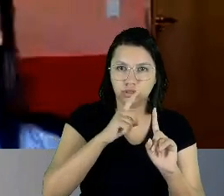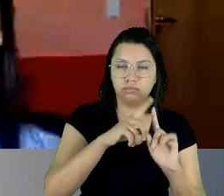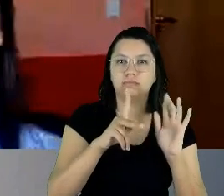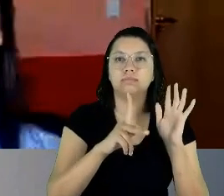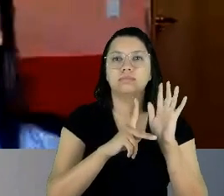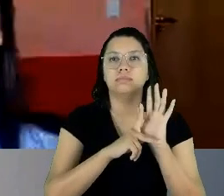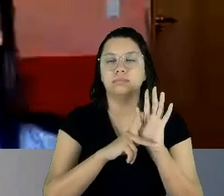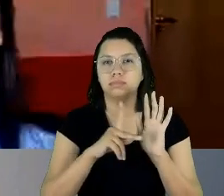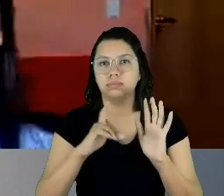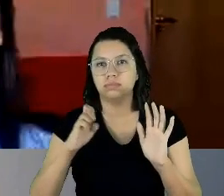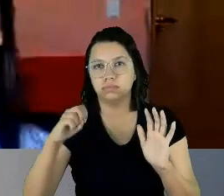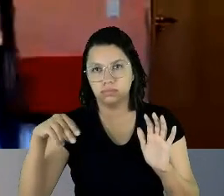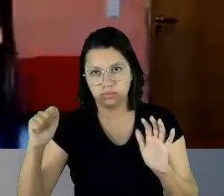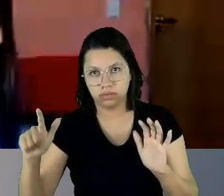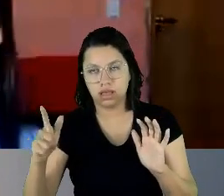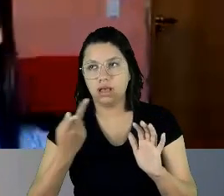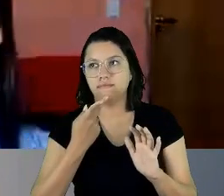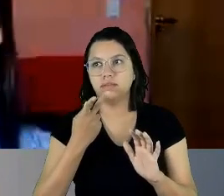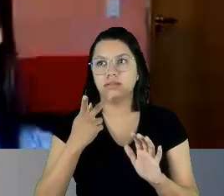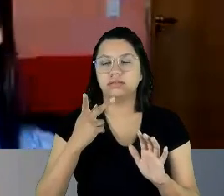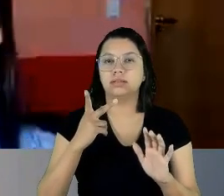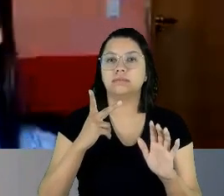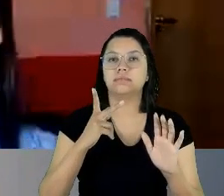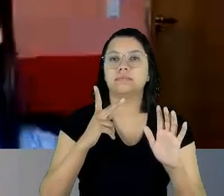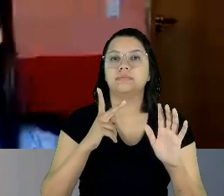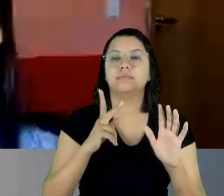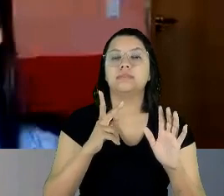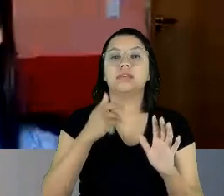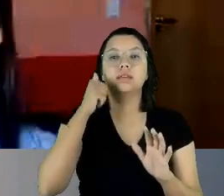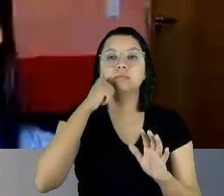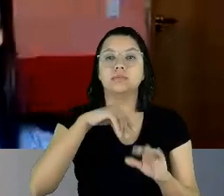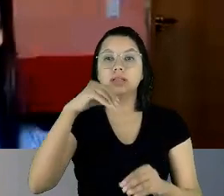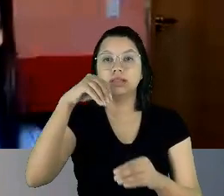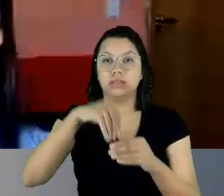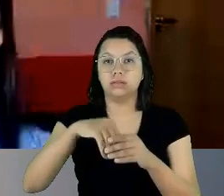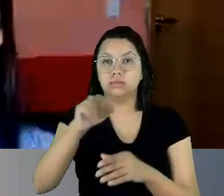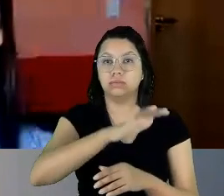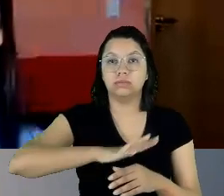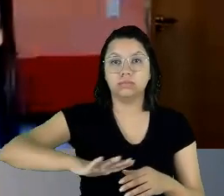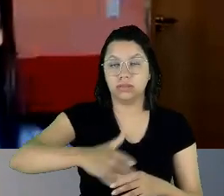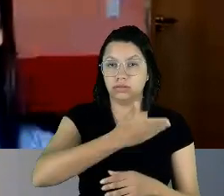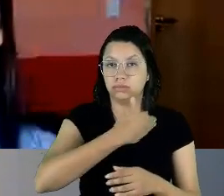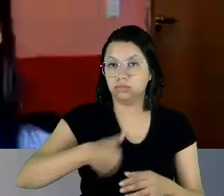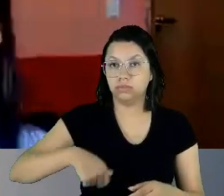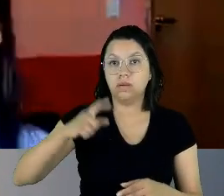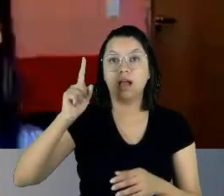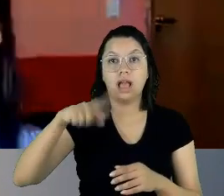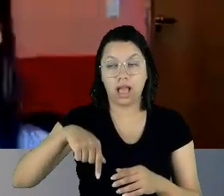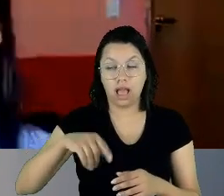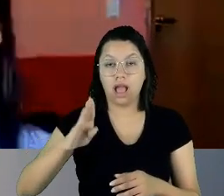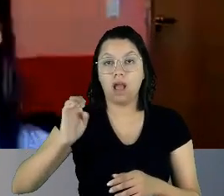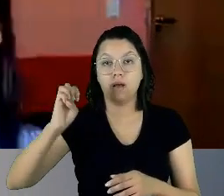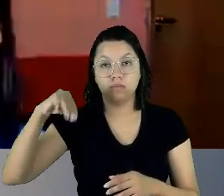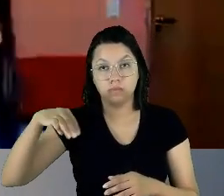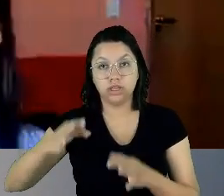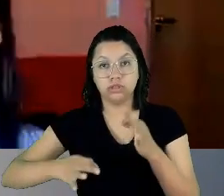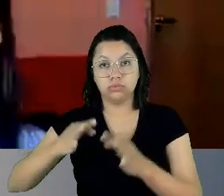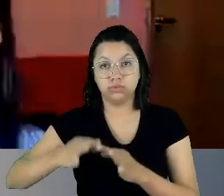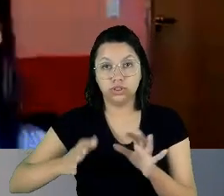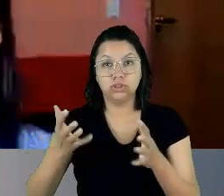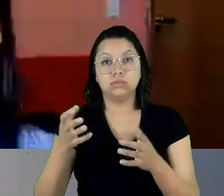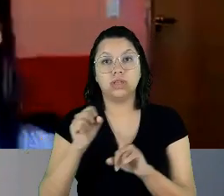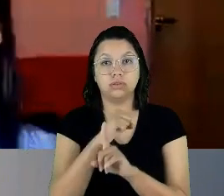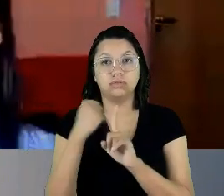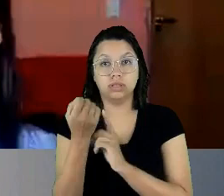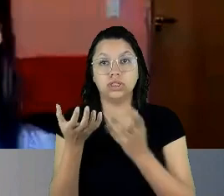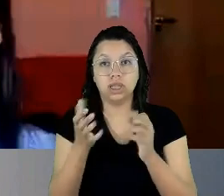tipificação penal, dizendo que a integridade da mulher no espaço público é um bem jurídico que a nossa sociedade brasileira quer